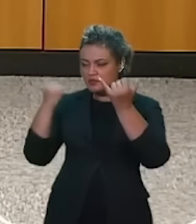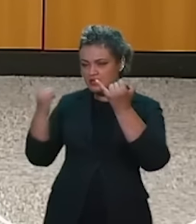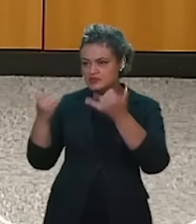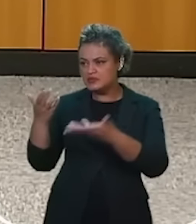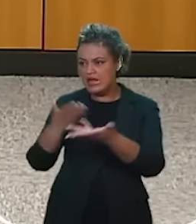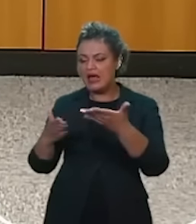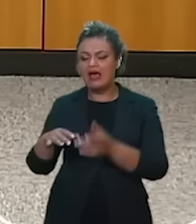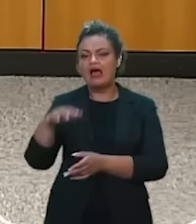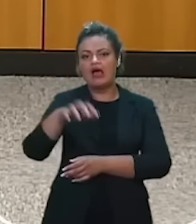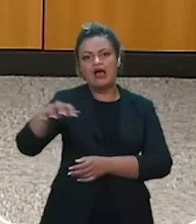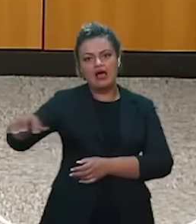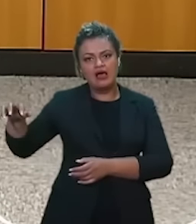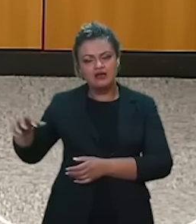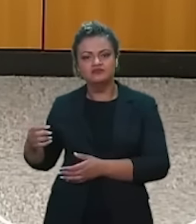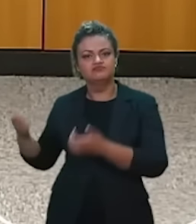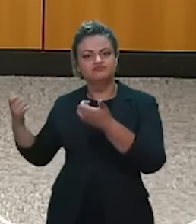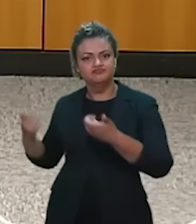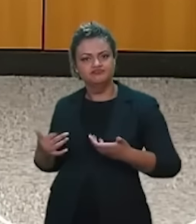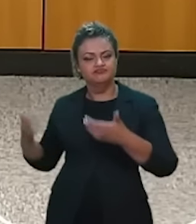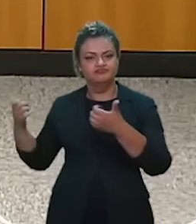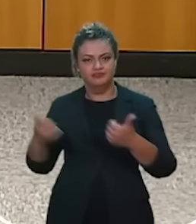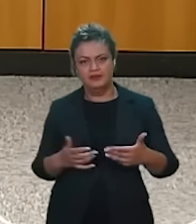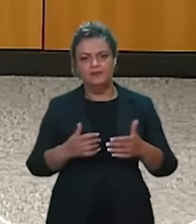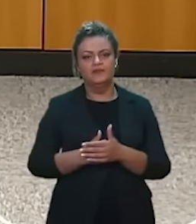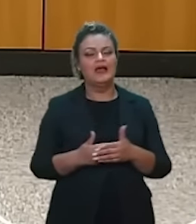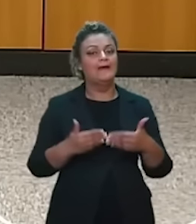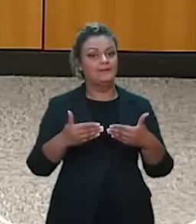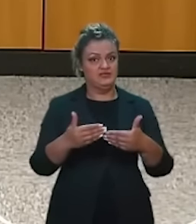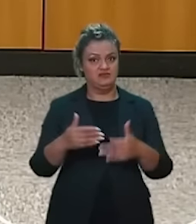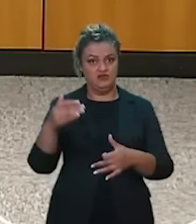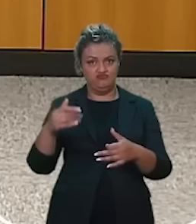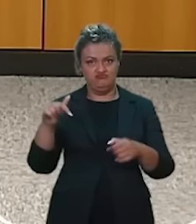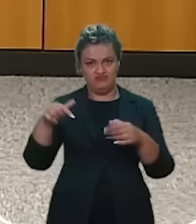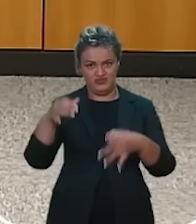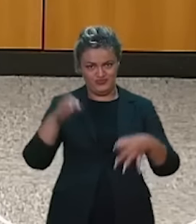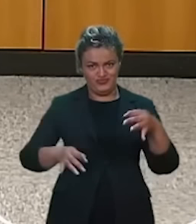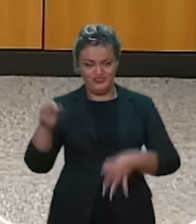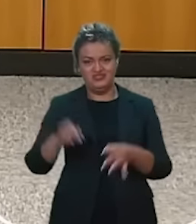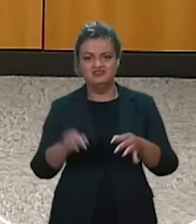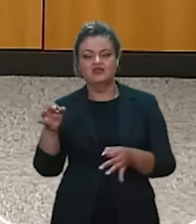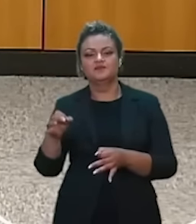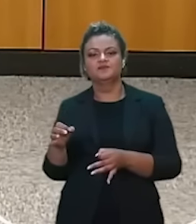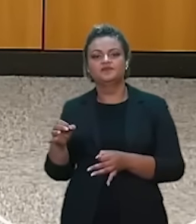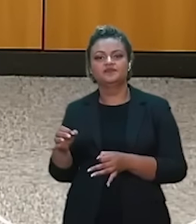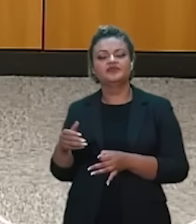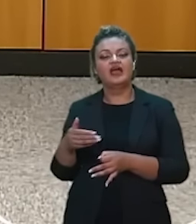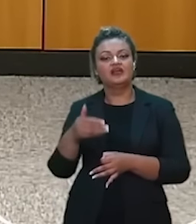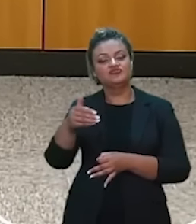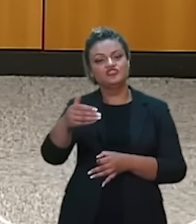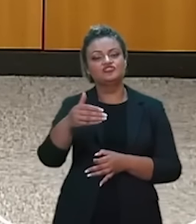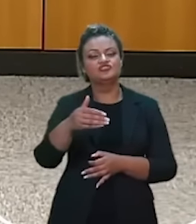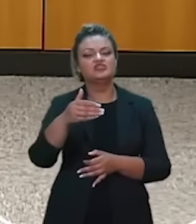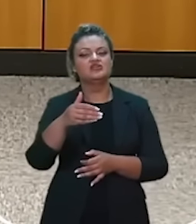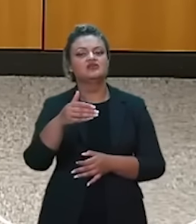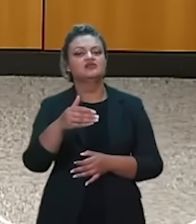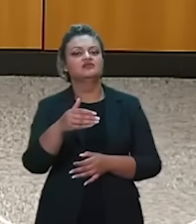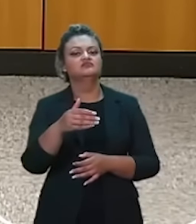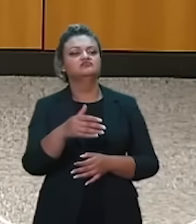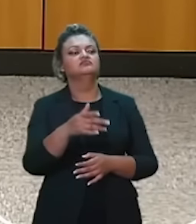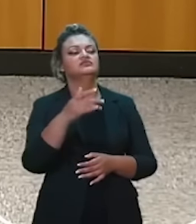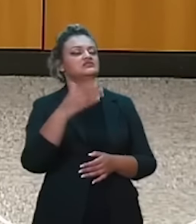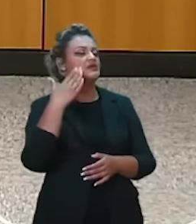cada área o Ministério da Justiça e Segurança Pública eh vai efetivamente desde a cidadania